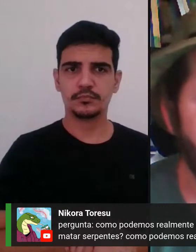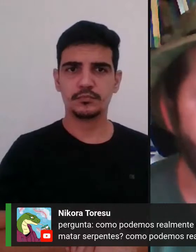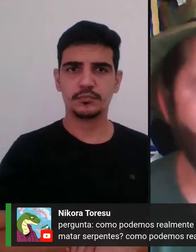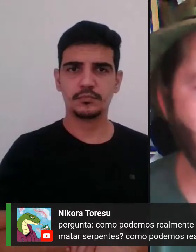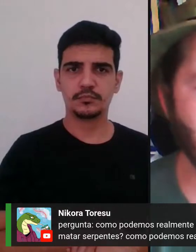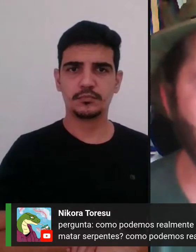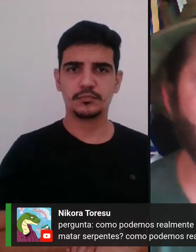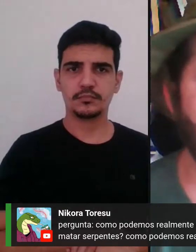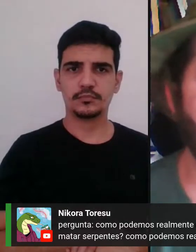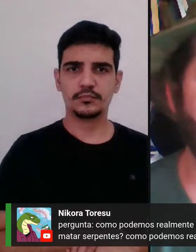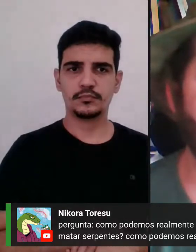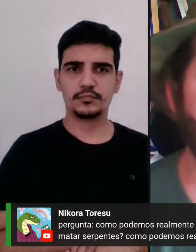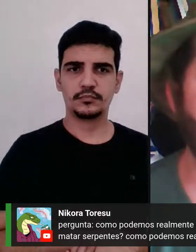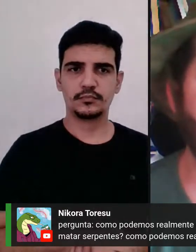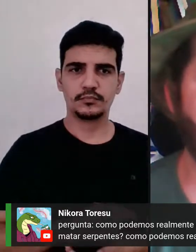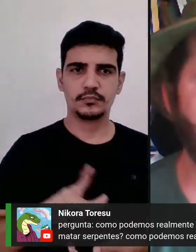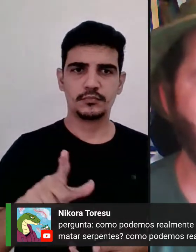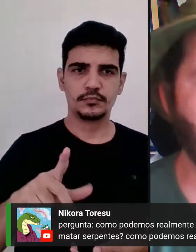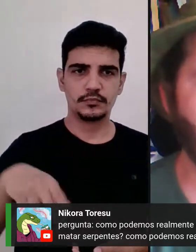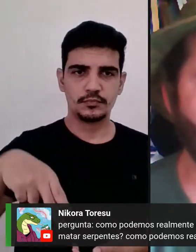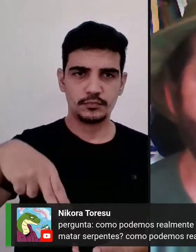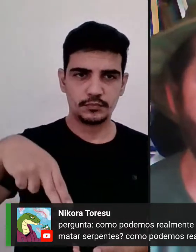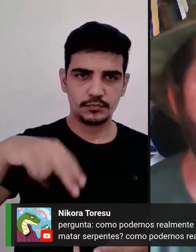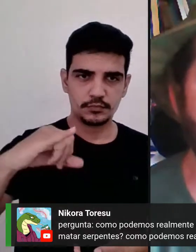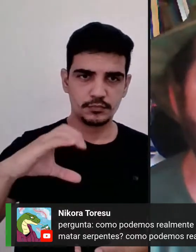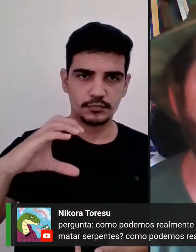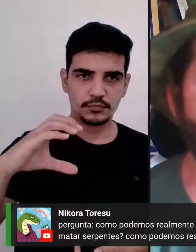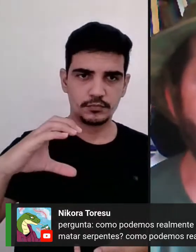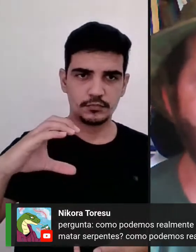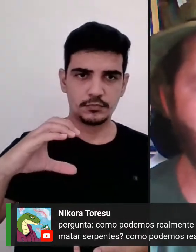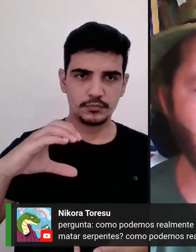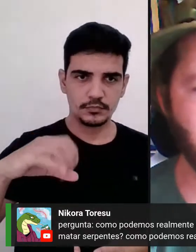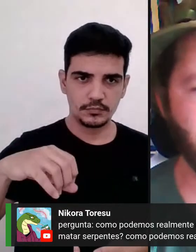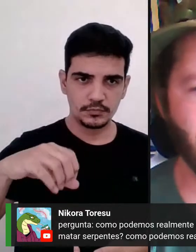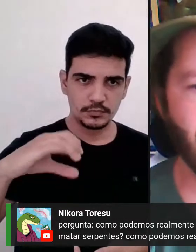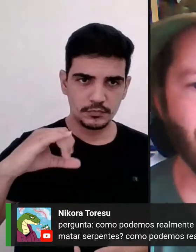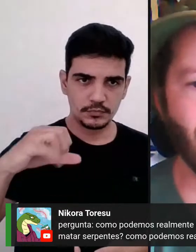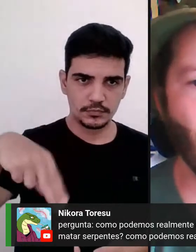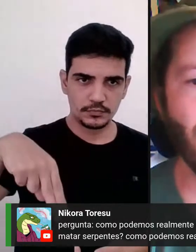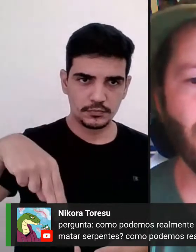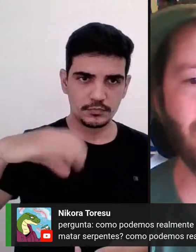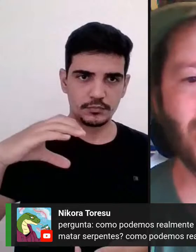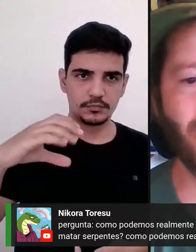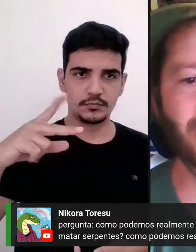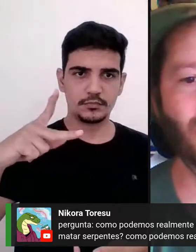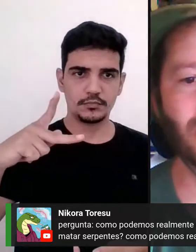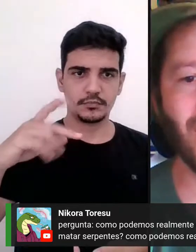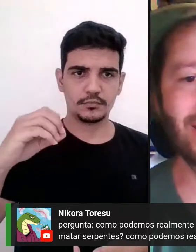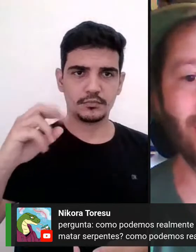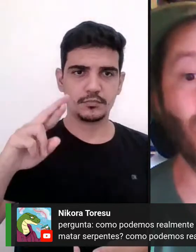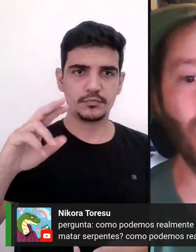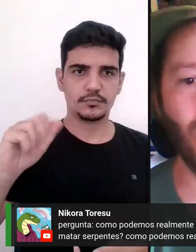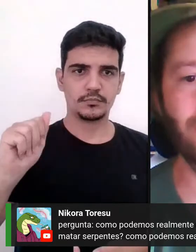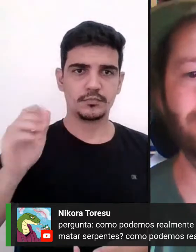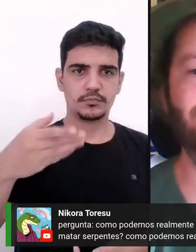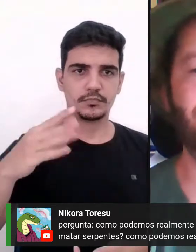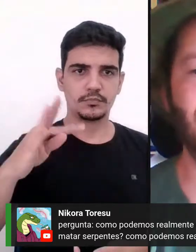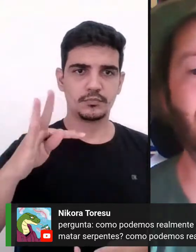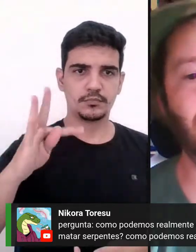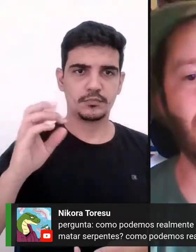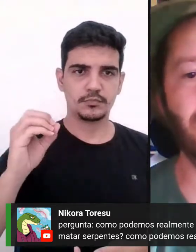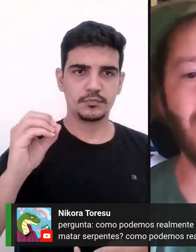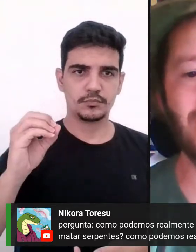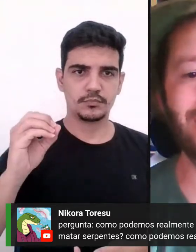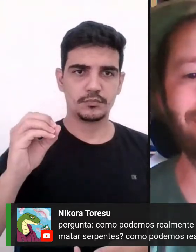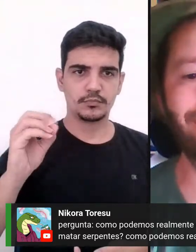Ah, acho que é Nicora. Né? Nicora Toresso. Como podemos realmente mudar essa cultura,